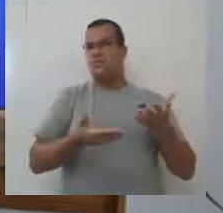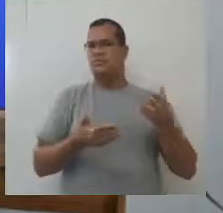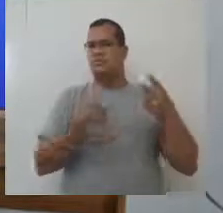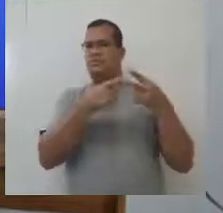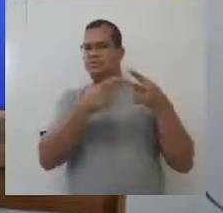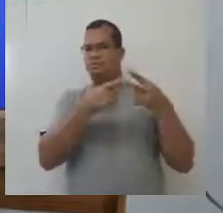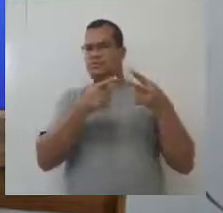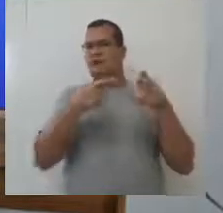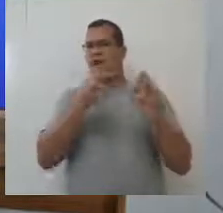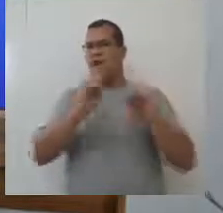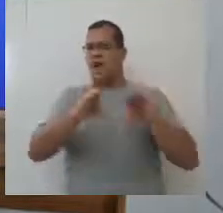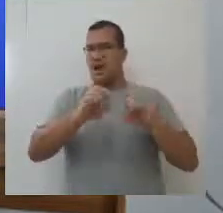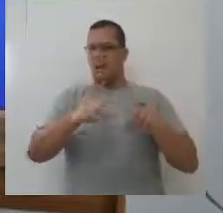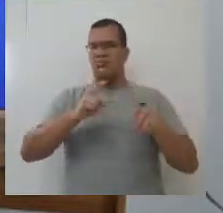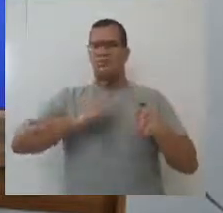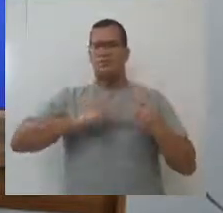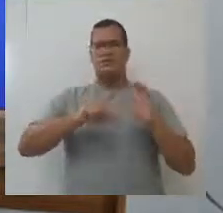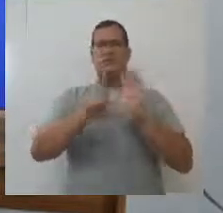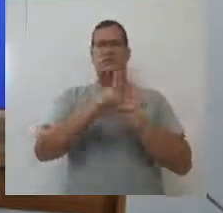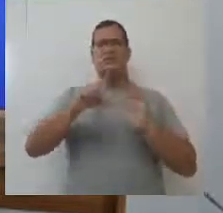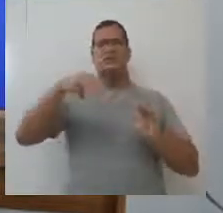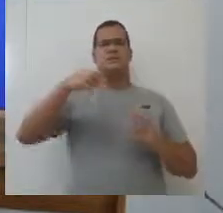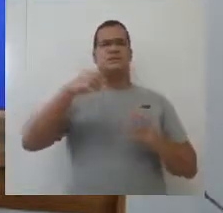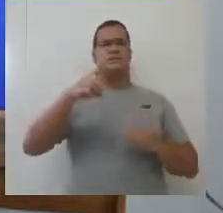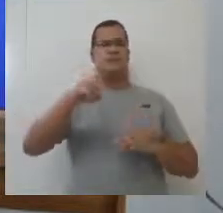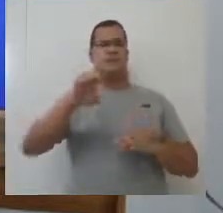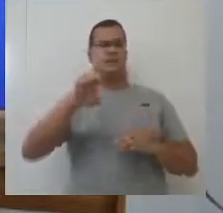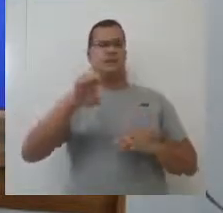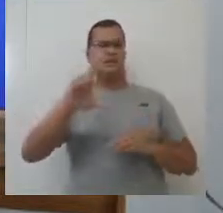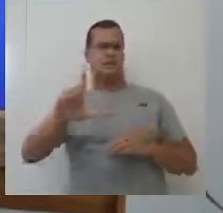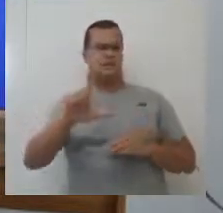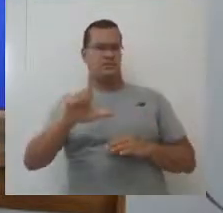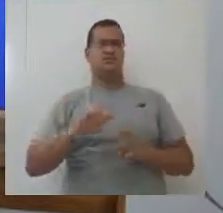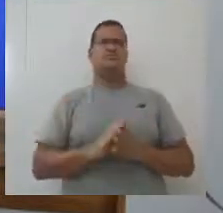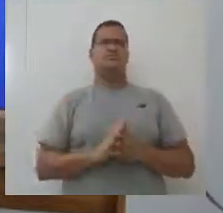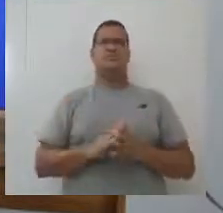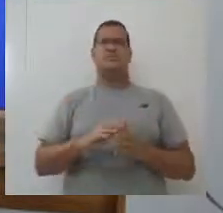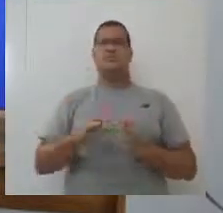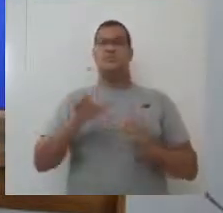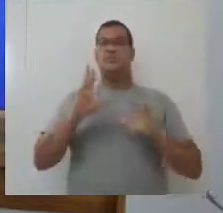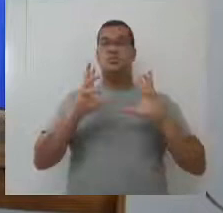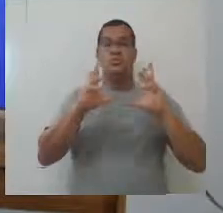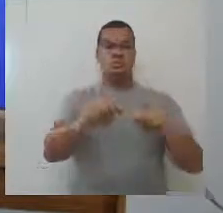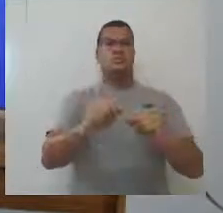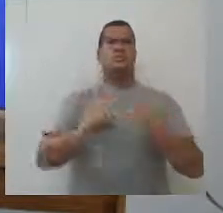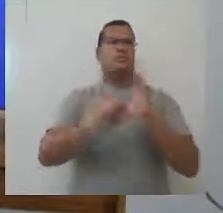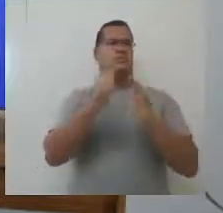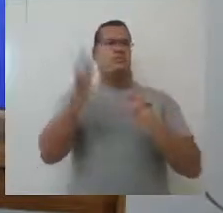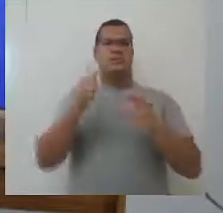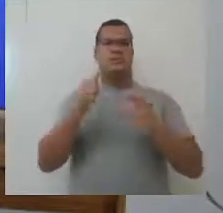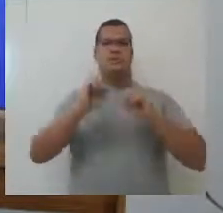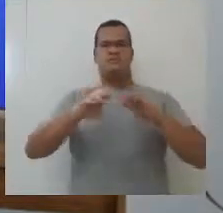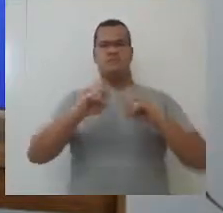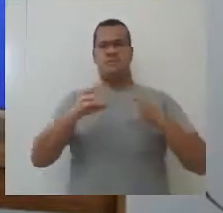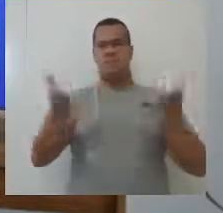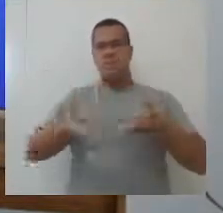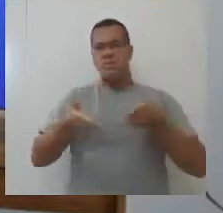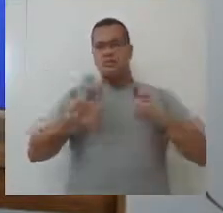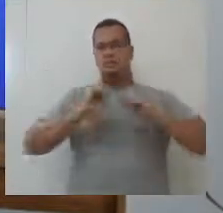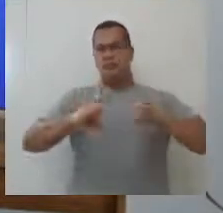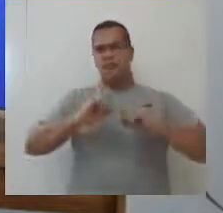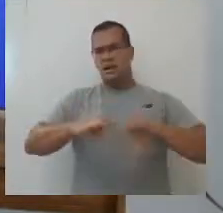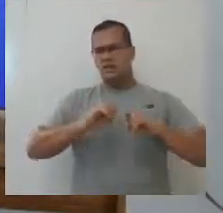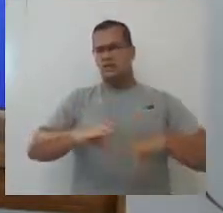tá? A gente falou da primeira lei de Mendel, a gente explicou tudo da primeira lei, tá? Tudo da primeira lei. Aí assim, pra aula de hoje,